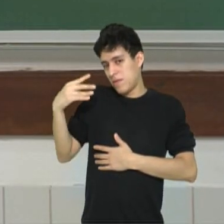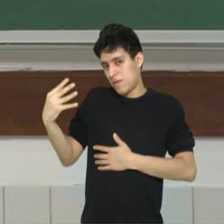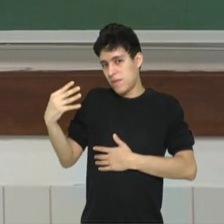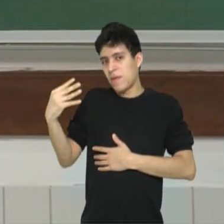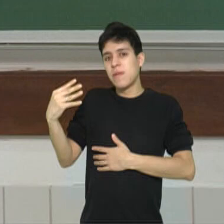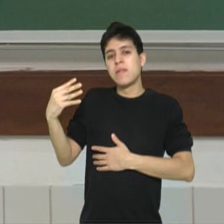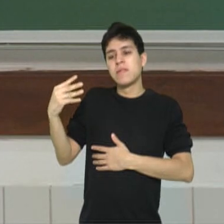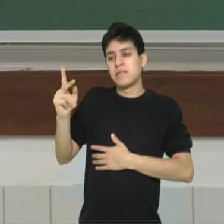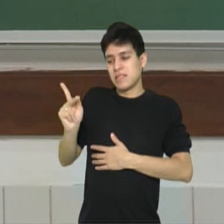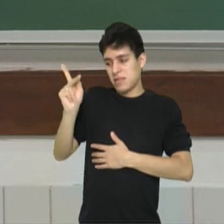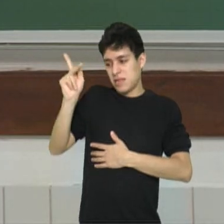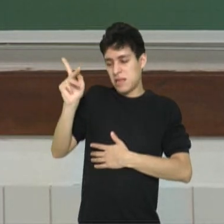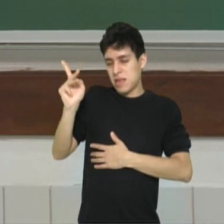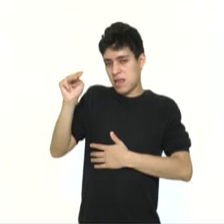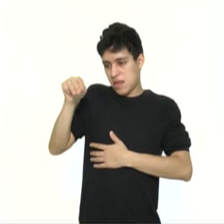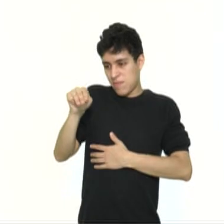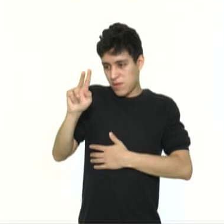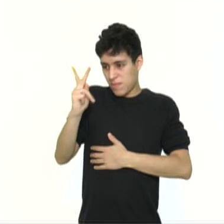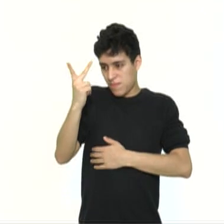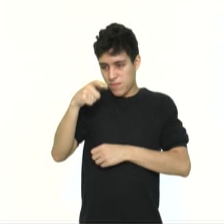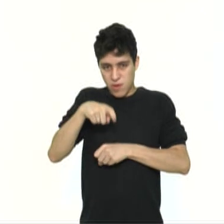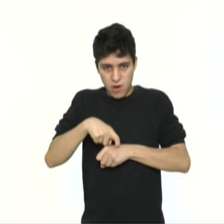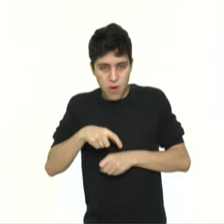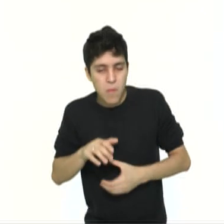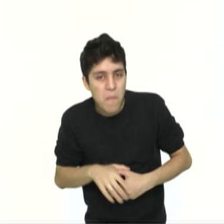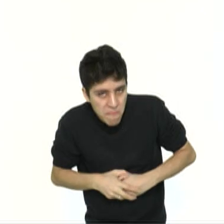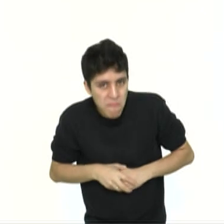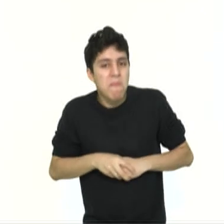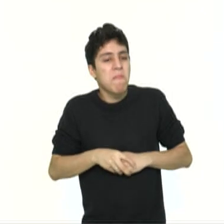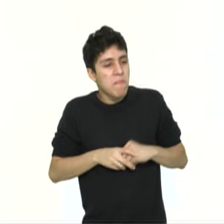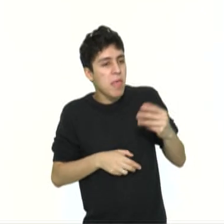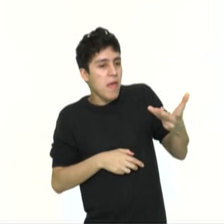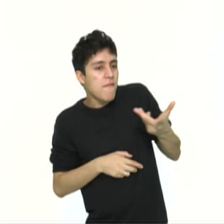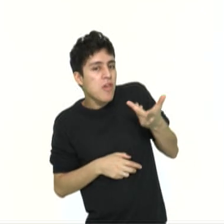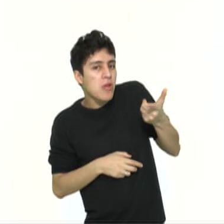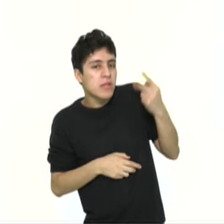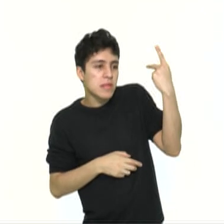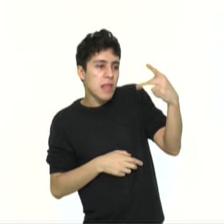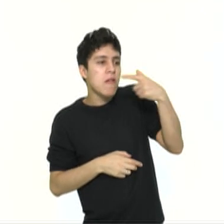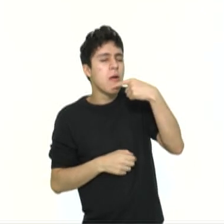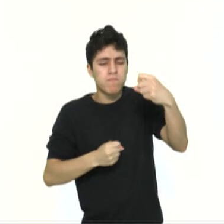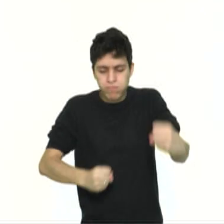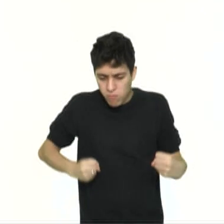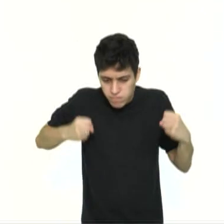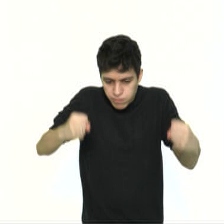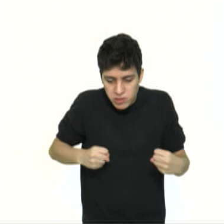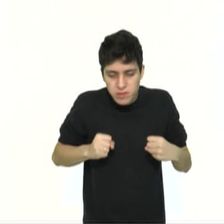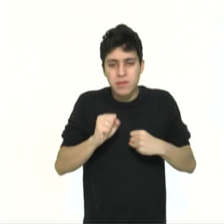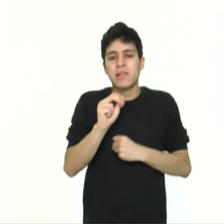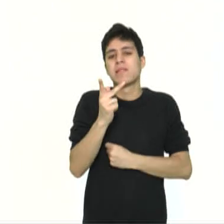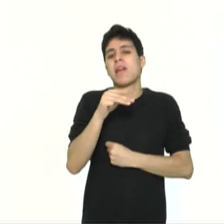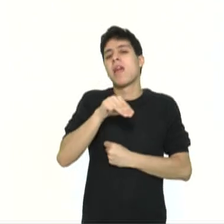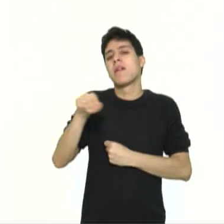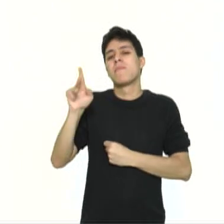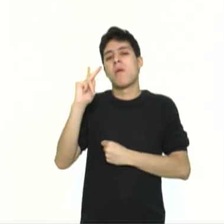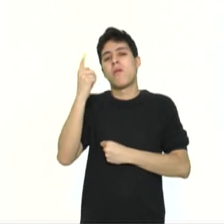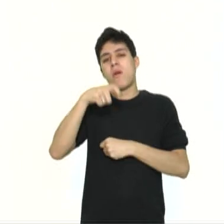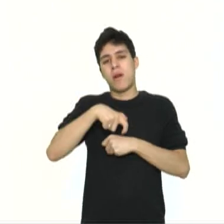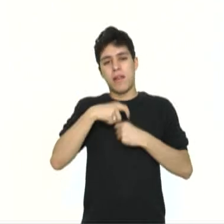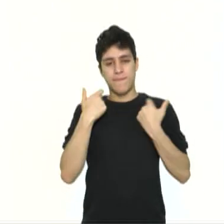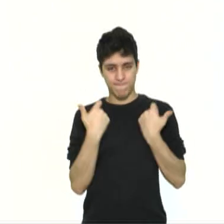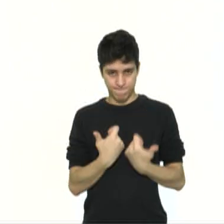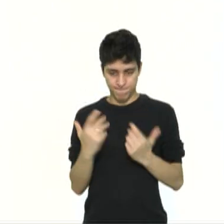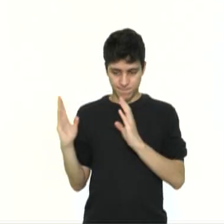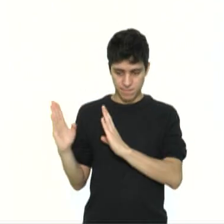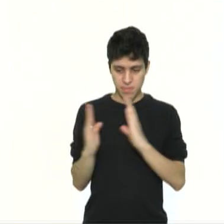37,54 quilômetros por hora. Tá? Então, essa é a velocidade dele em quilômetros por hora. Beleza?